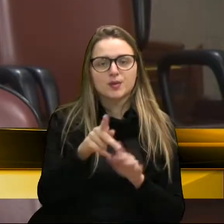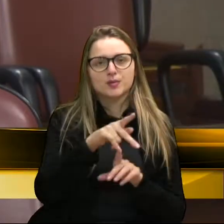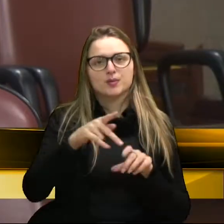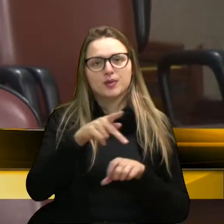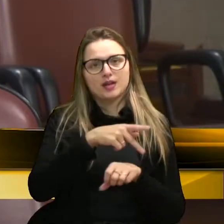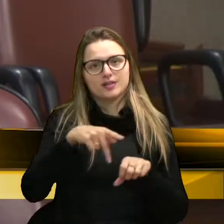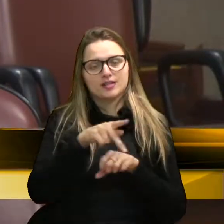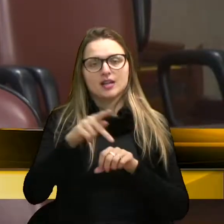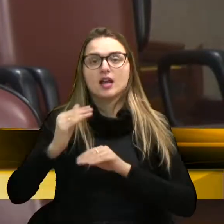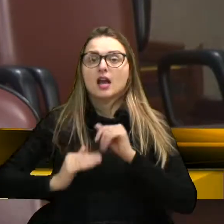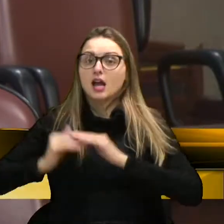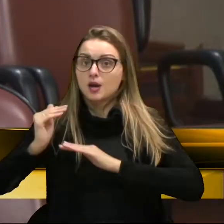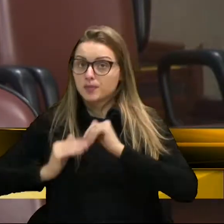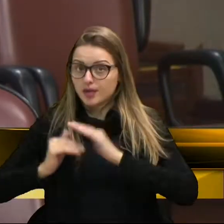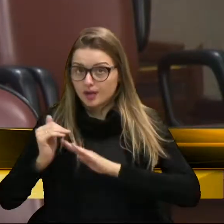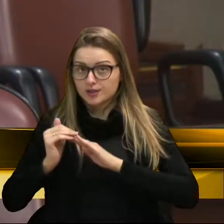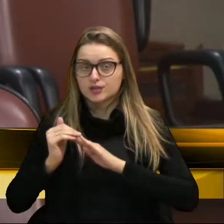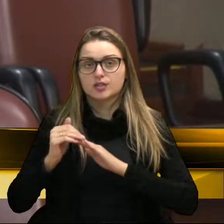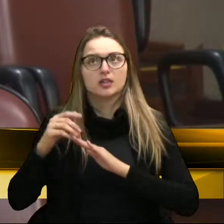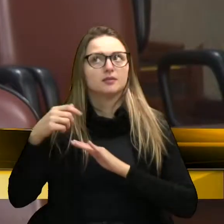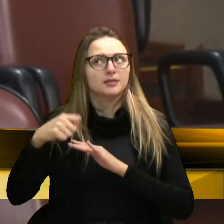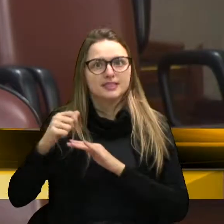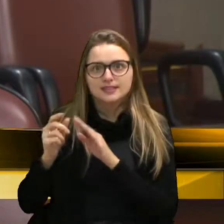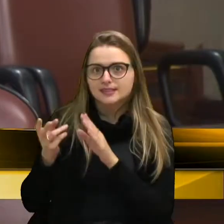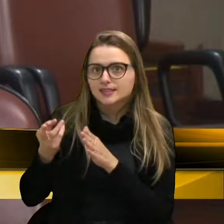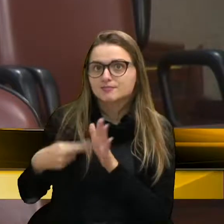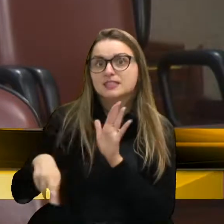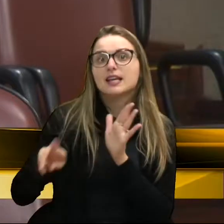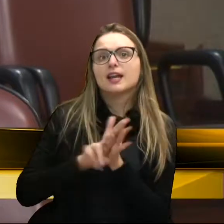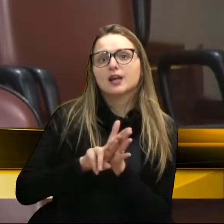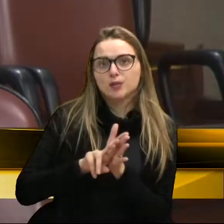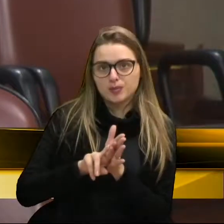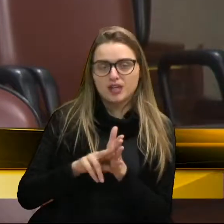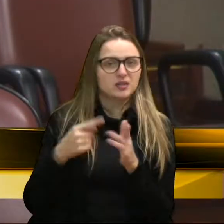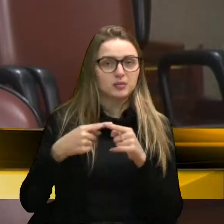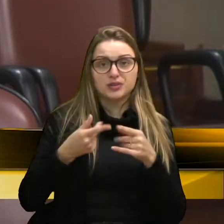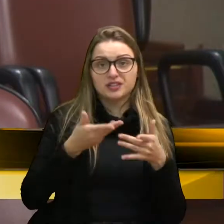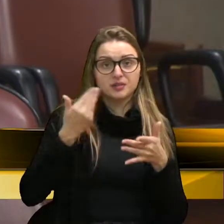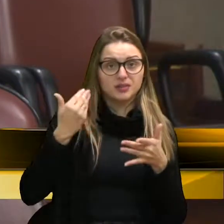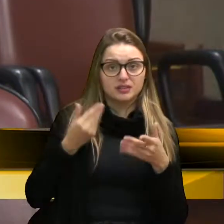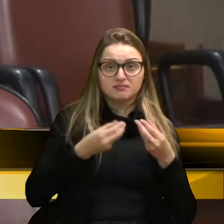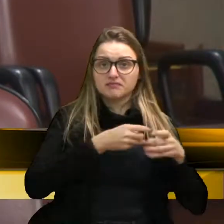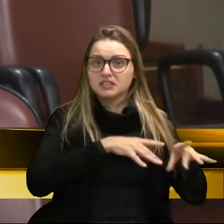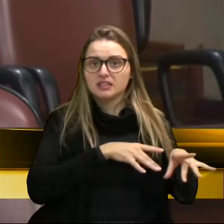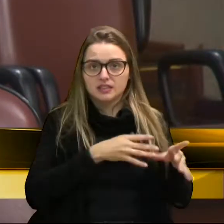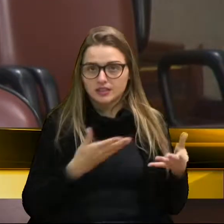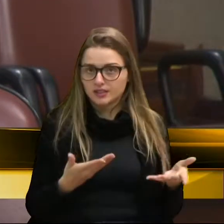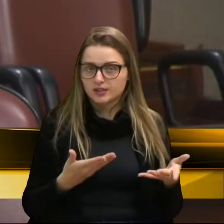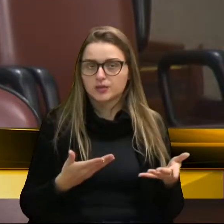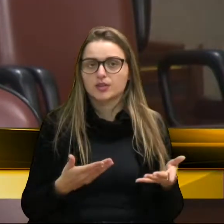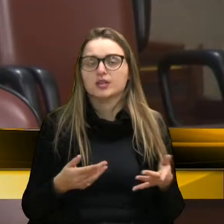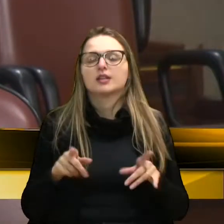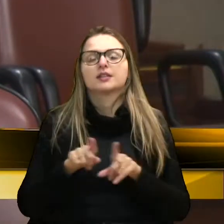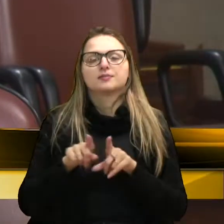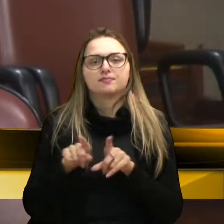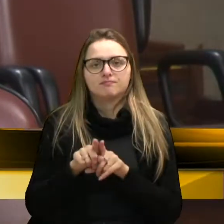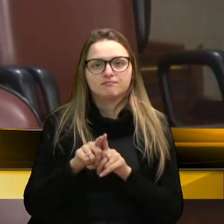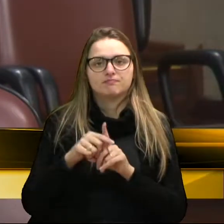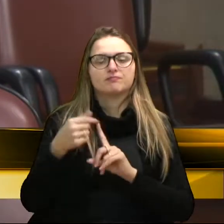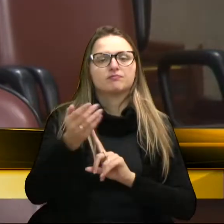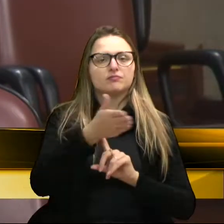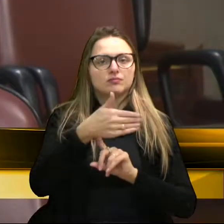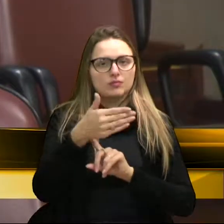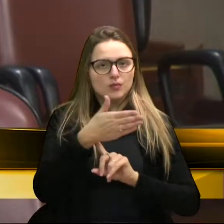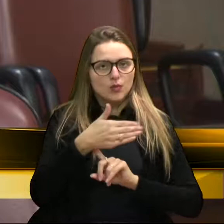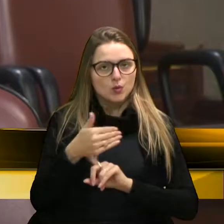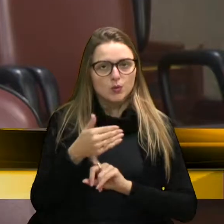Essa prática foi abonada e precisamos resgatá-la. O autor mencionou ainda que a incorporação dessas cerimônias no dia a